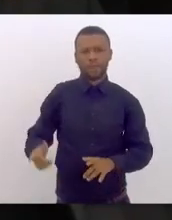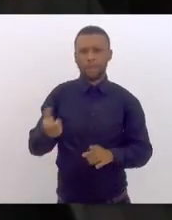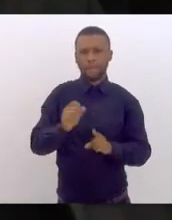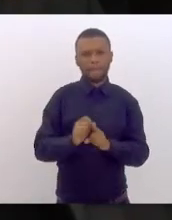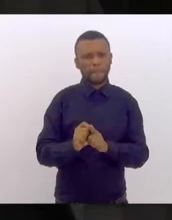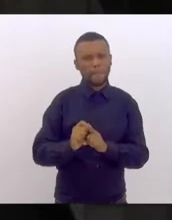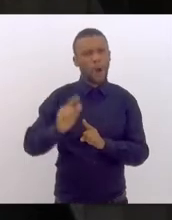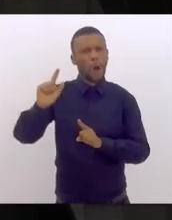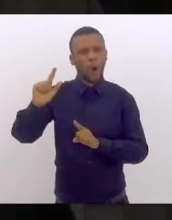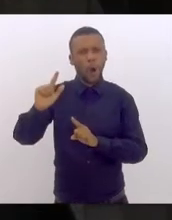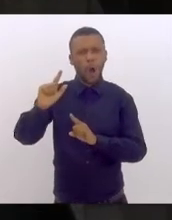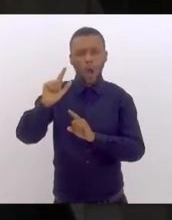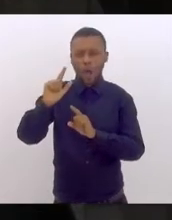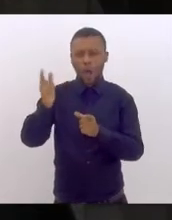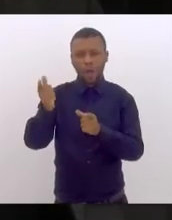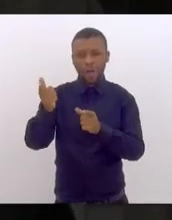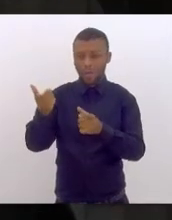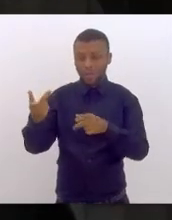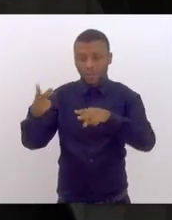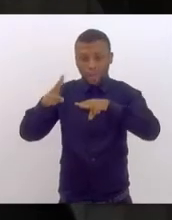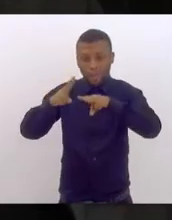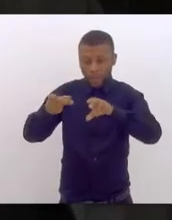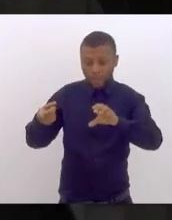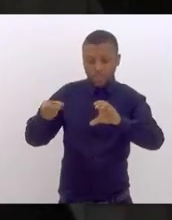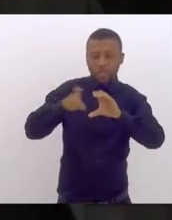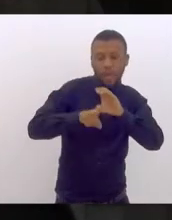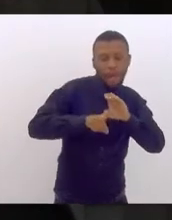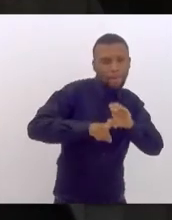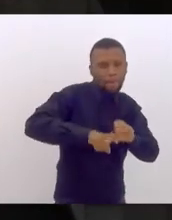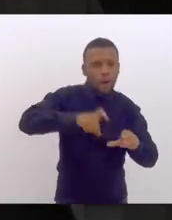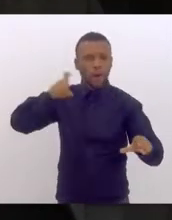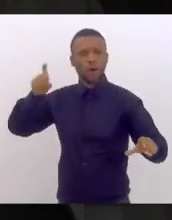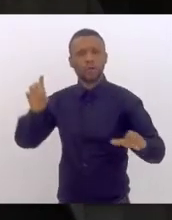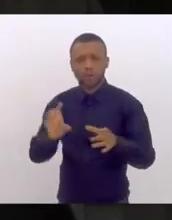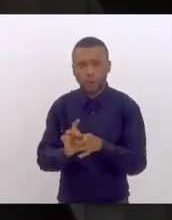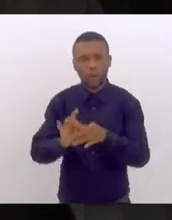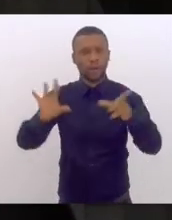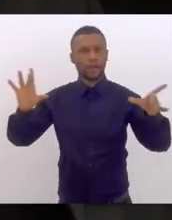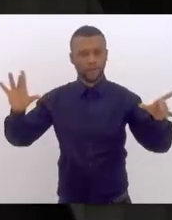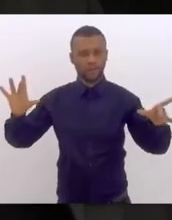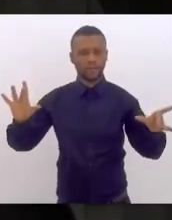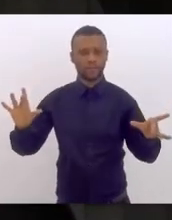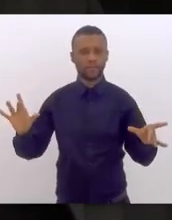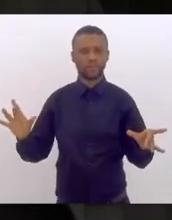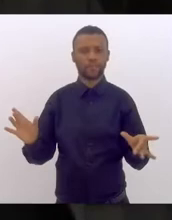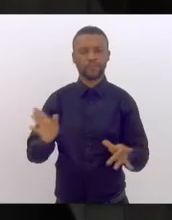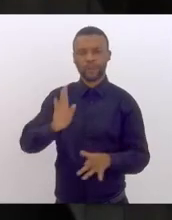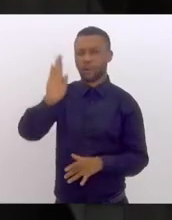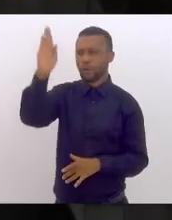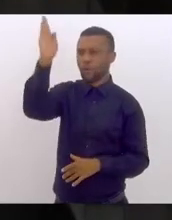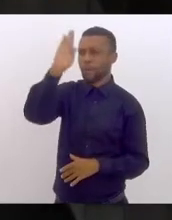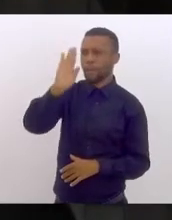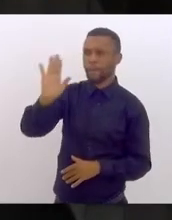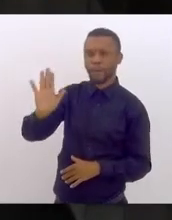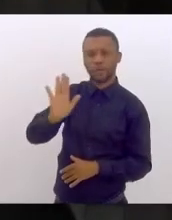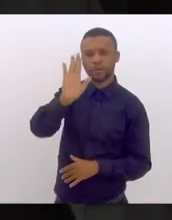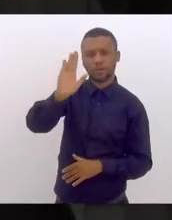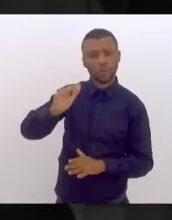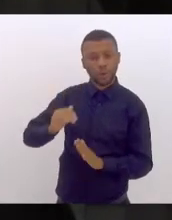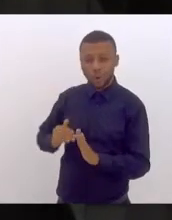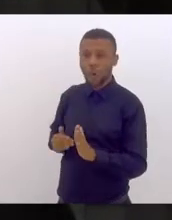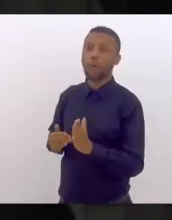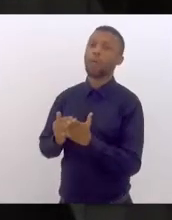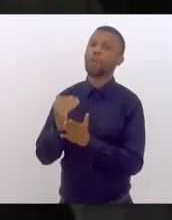as amarras estão a soltas e o Brasil ingressa